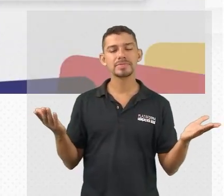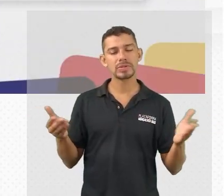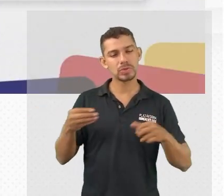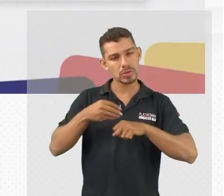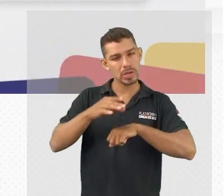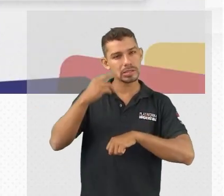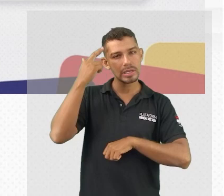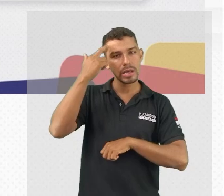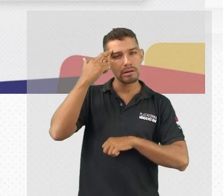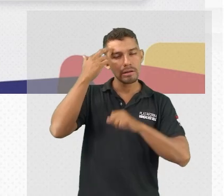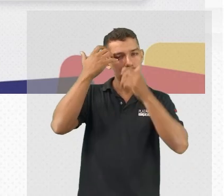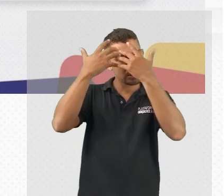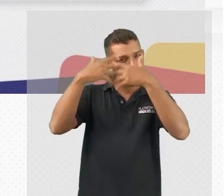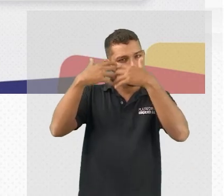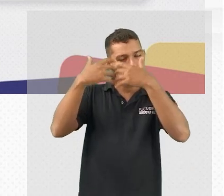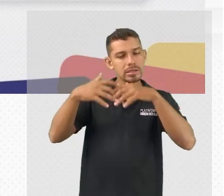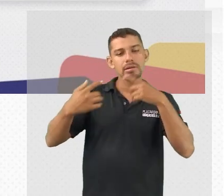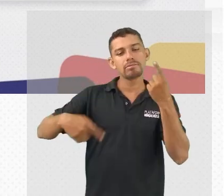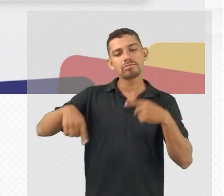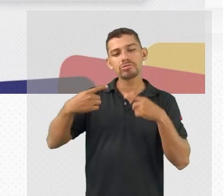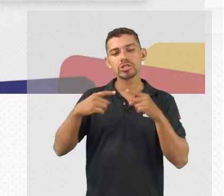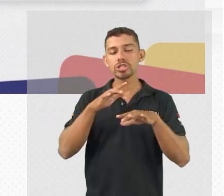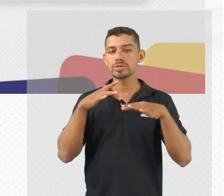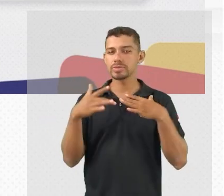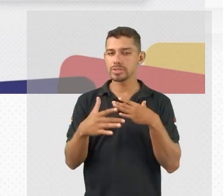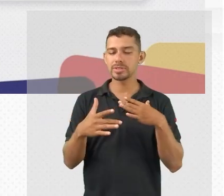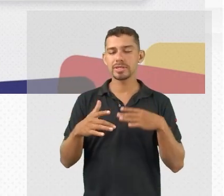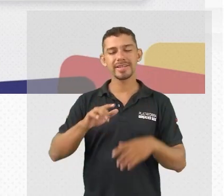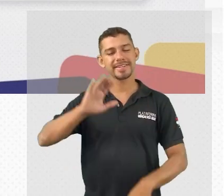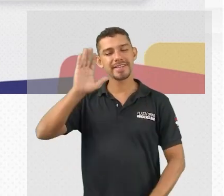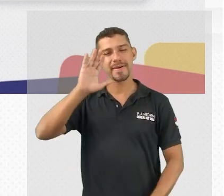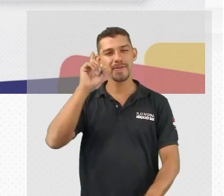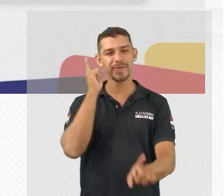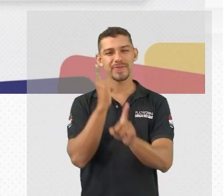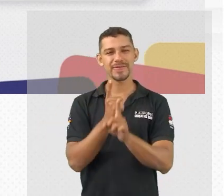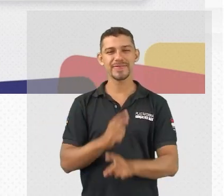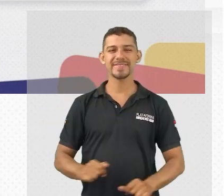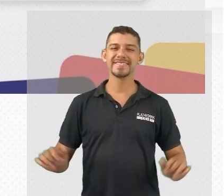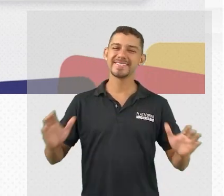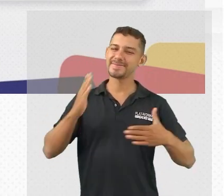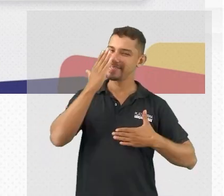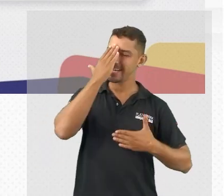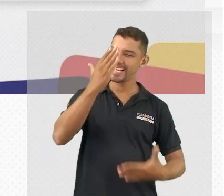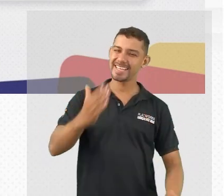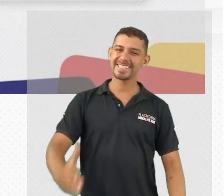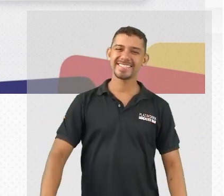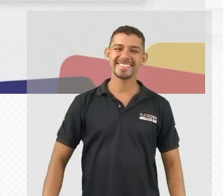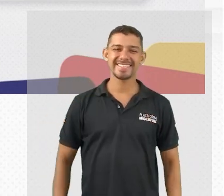reflexão aí sobre essa relação entre política e mídia. Até o nosso próximo encontro. Obrigado.